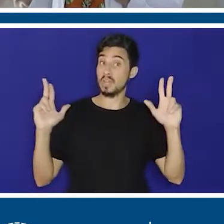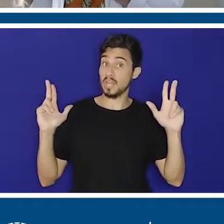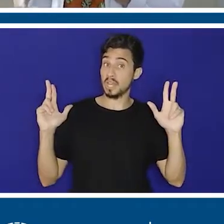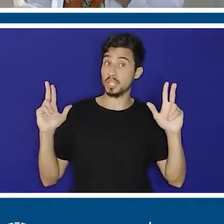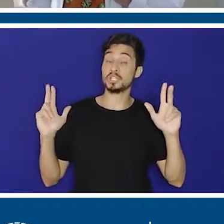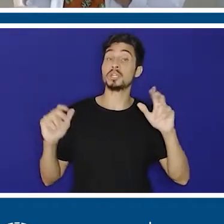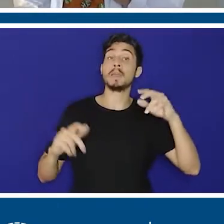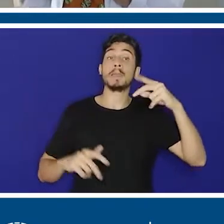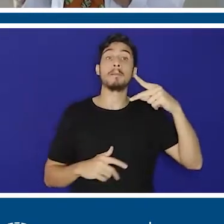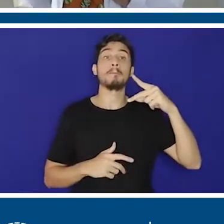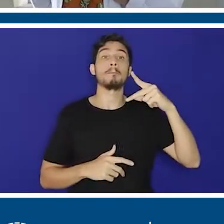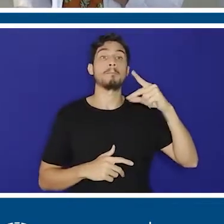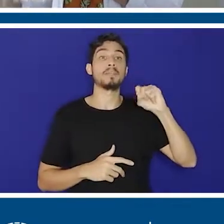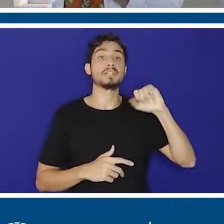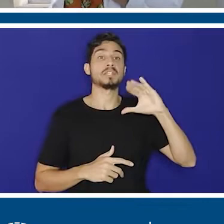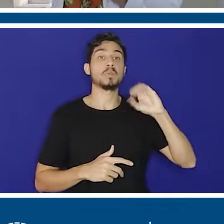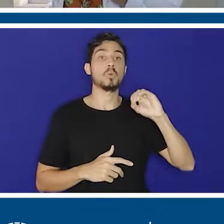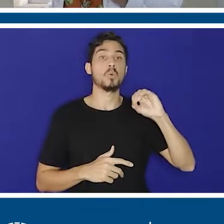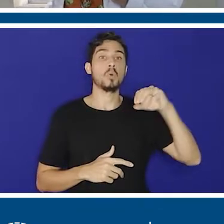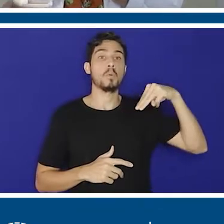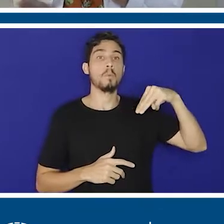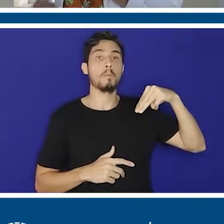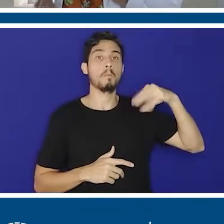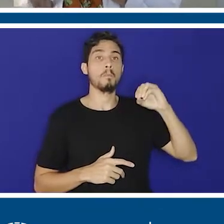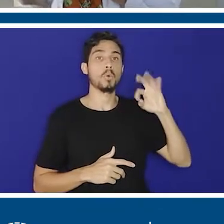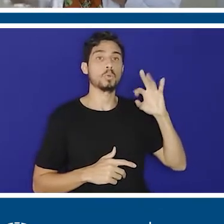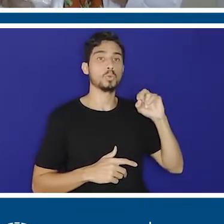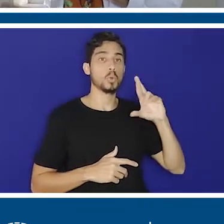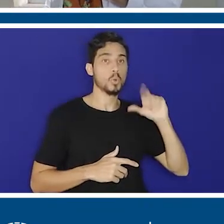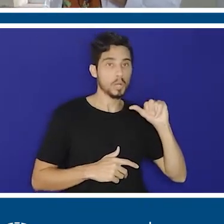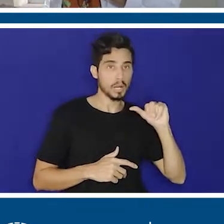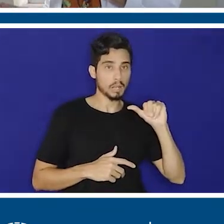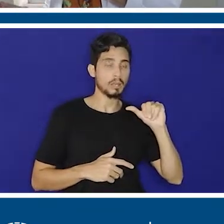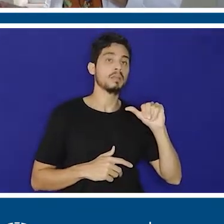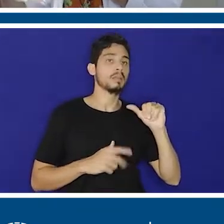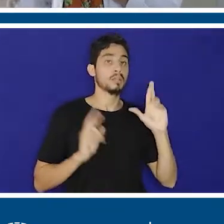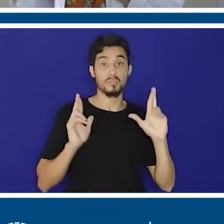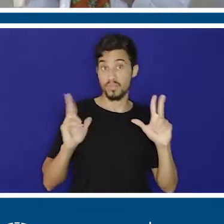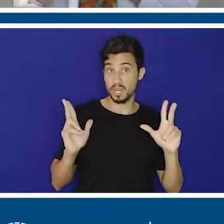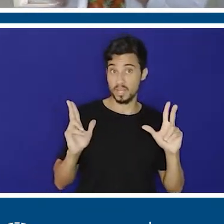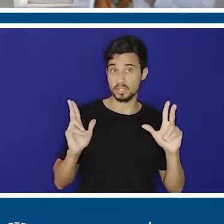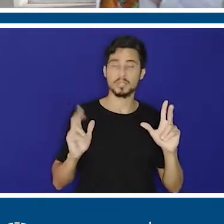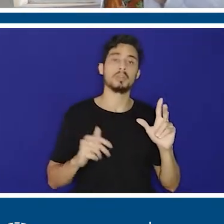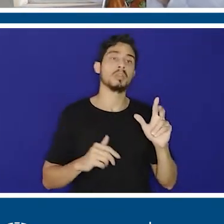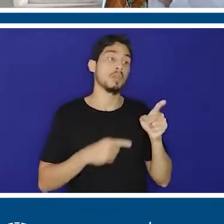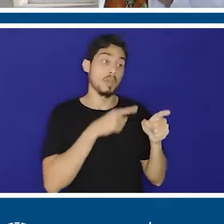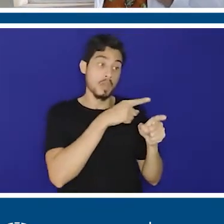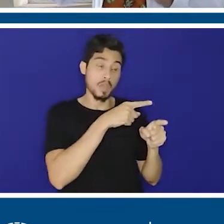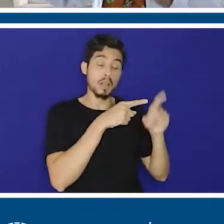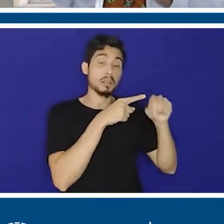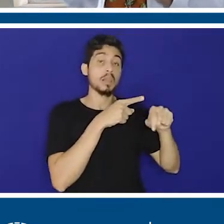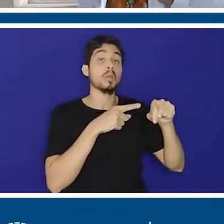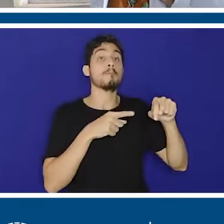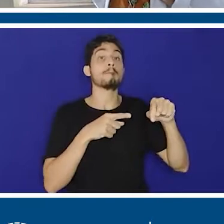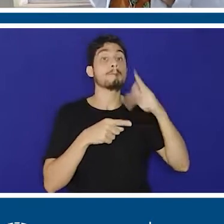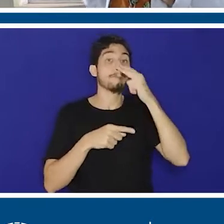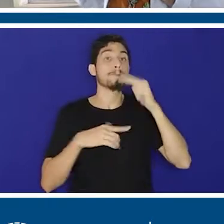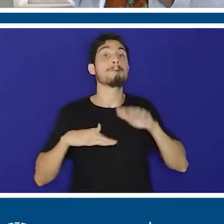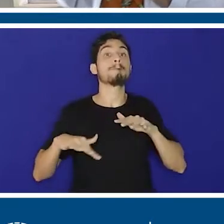da agitação psicomotora. A agitação psicomotora, eu não tenho uma finalidade, eu tenho uma